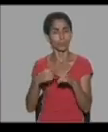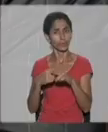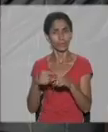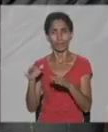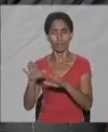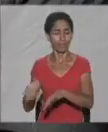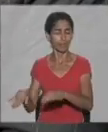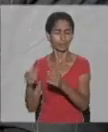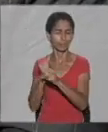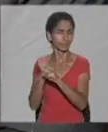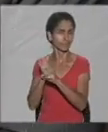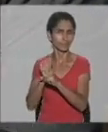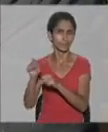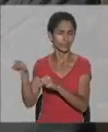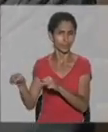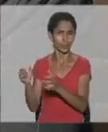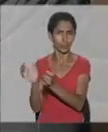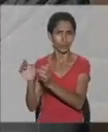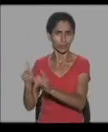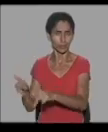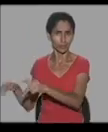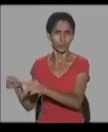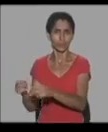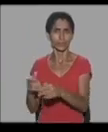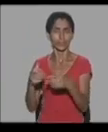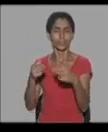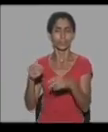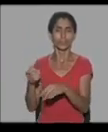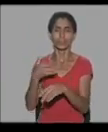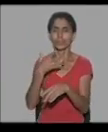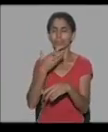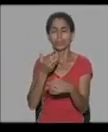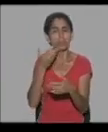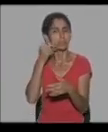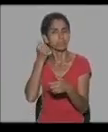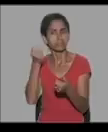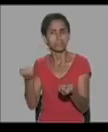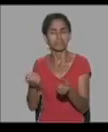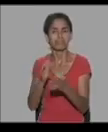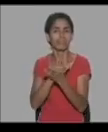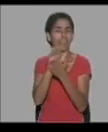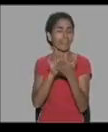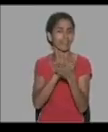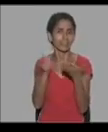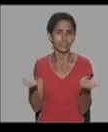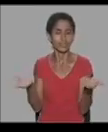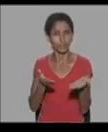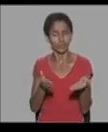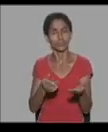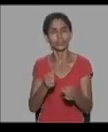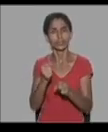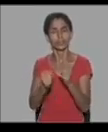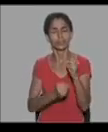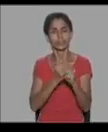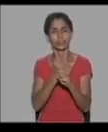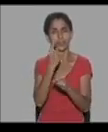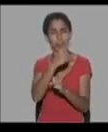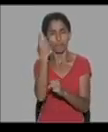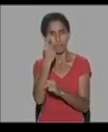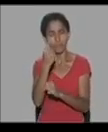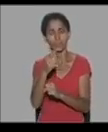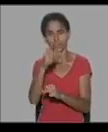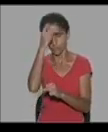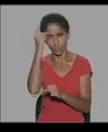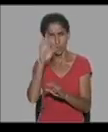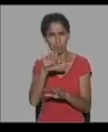se apropriar mesmo, né? dele. Quando acontece isso, as pessoas vão para lá. Né? Eu me lembro que no primeiro ano a gente botou pelo